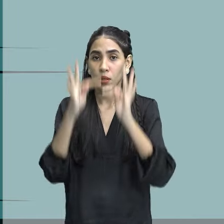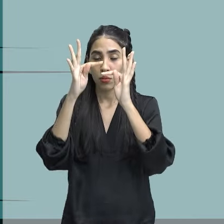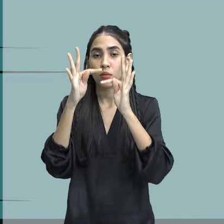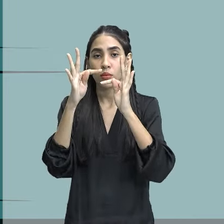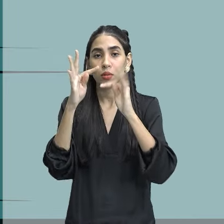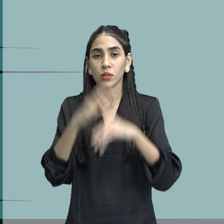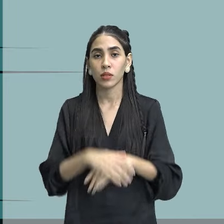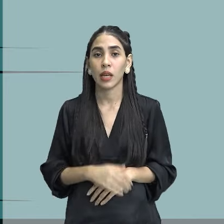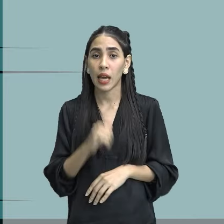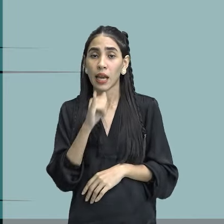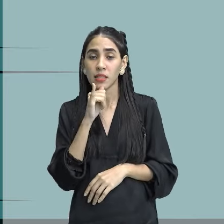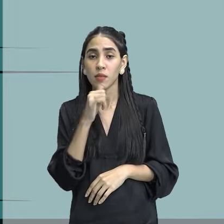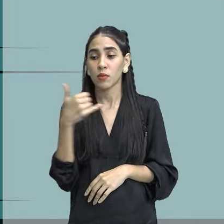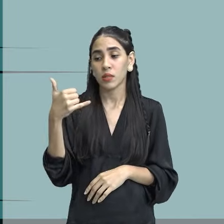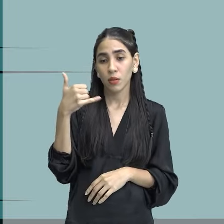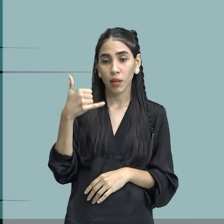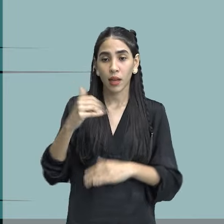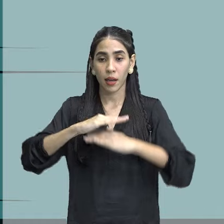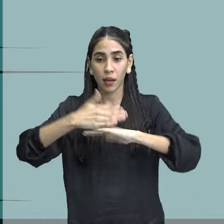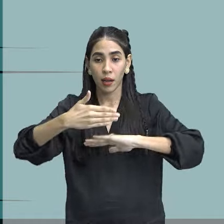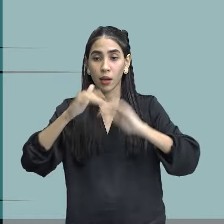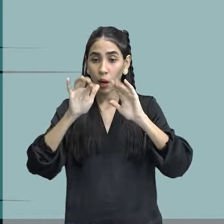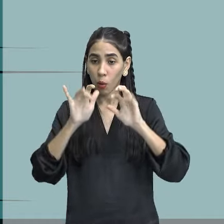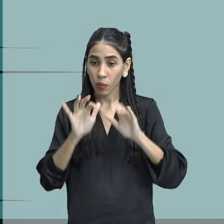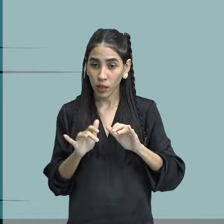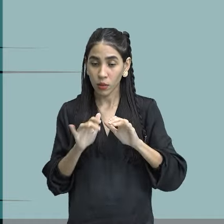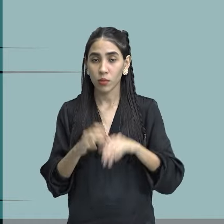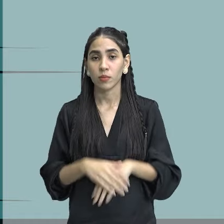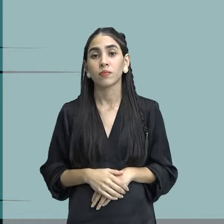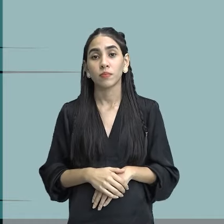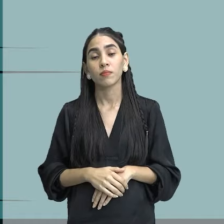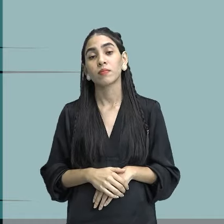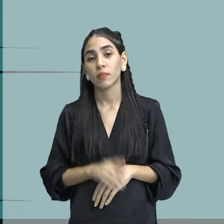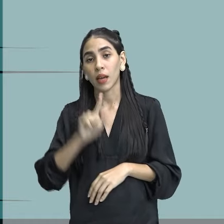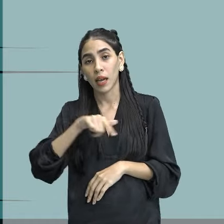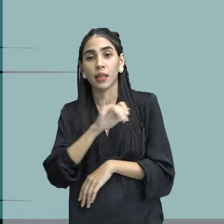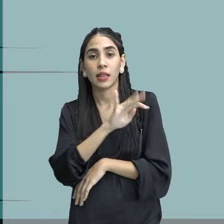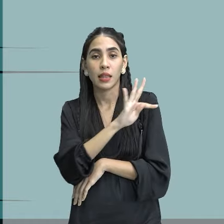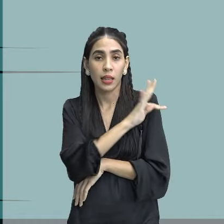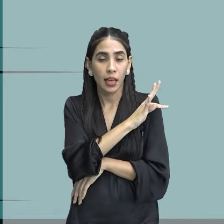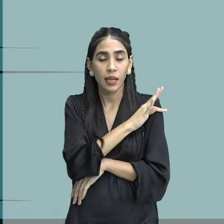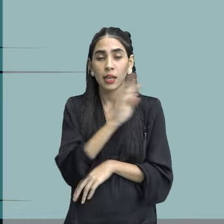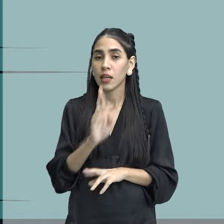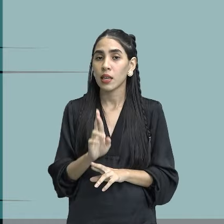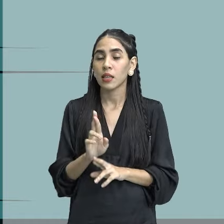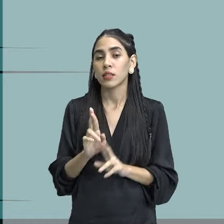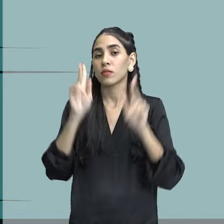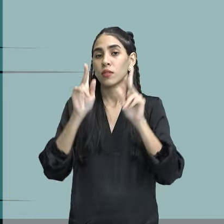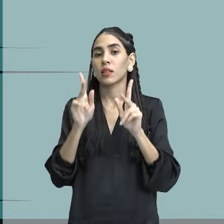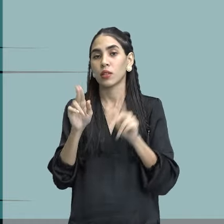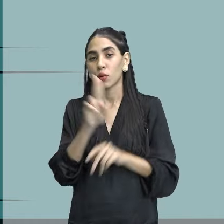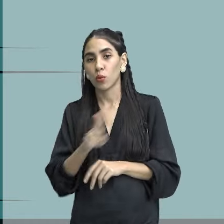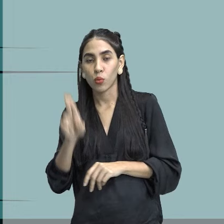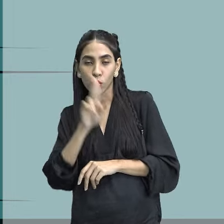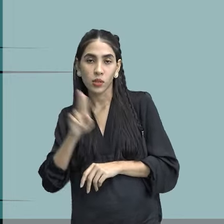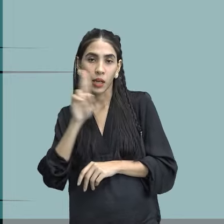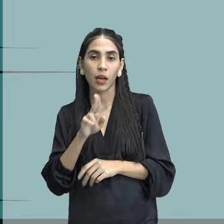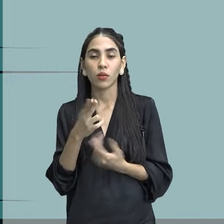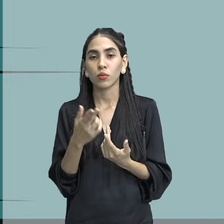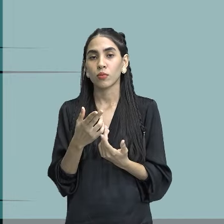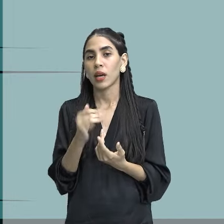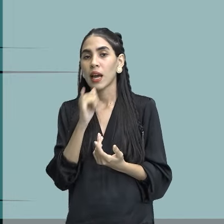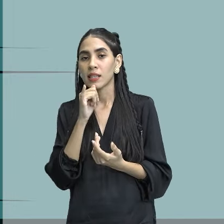como os celulares, os computadores. São, né? apenas Tudo isso. técnicas diferentes que são utilizadas de acordo com o povo,